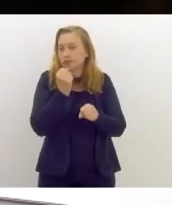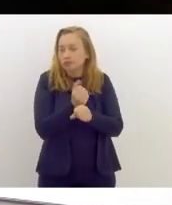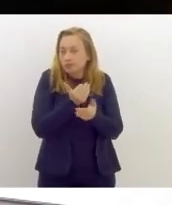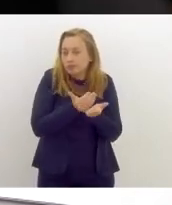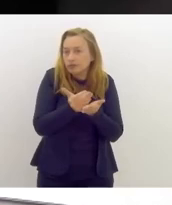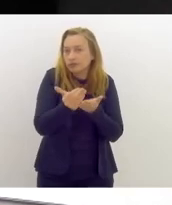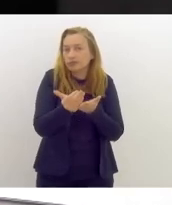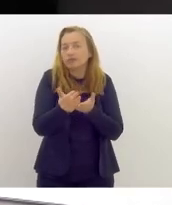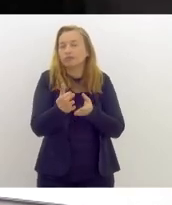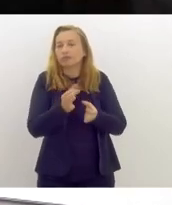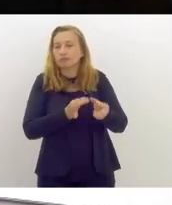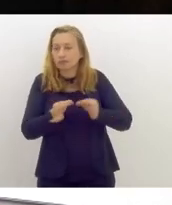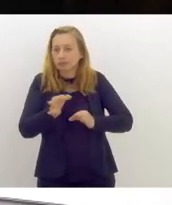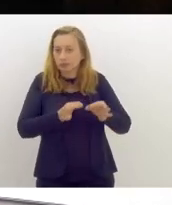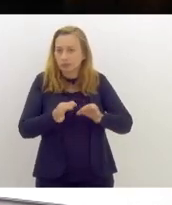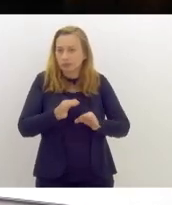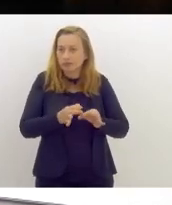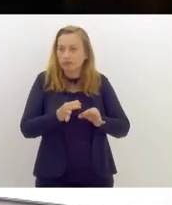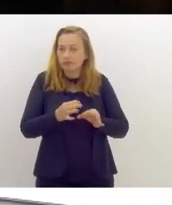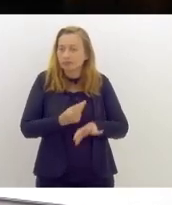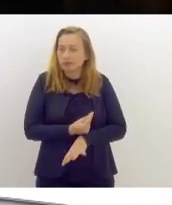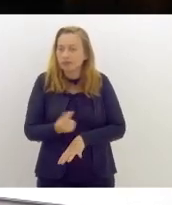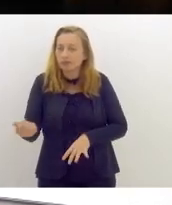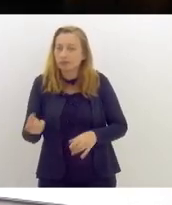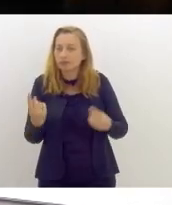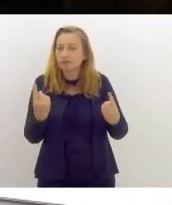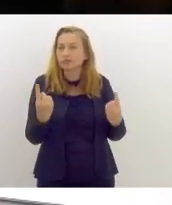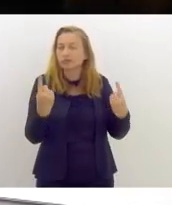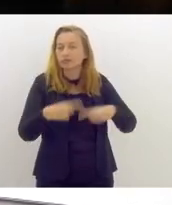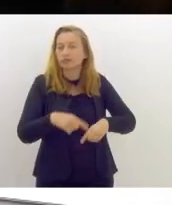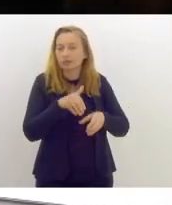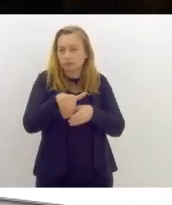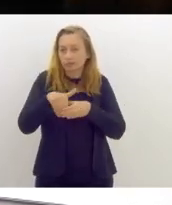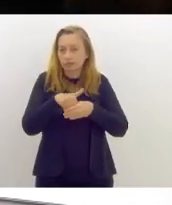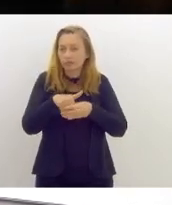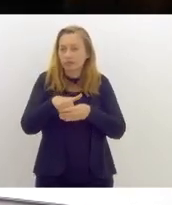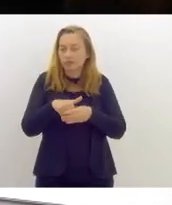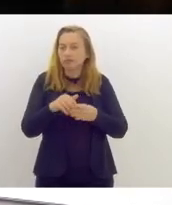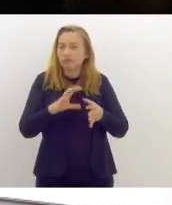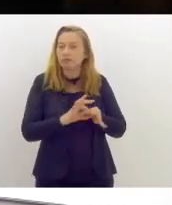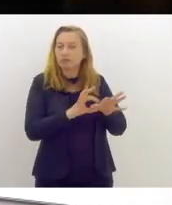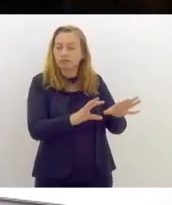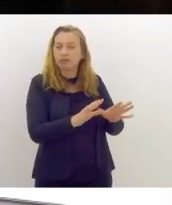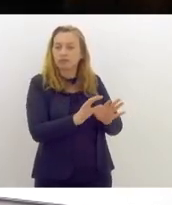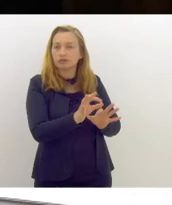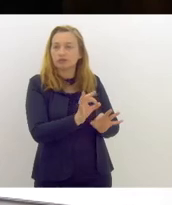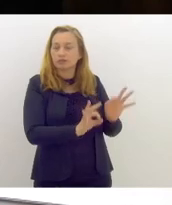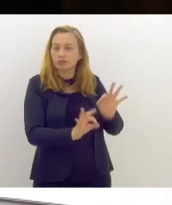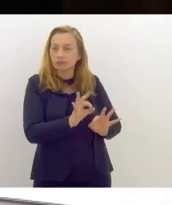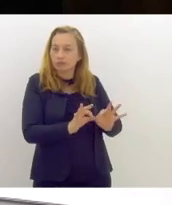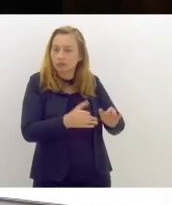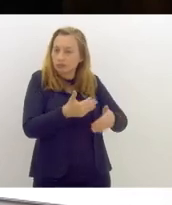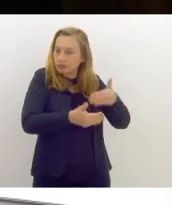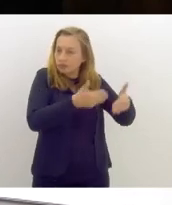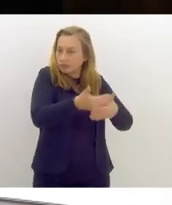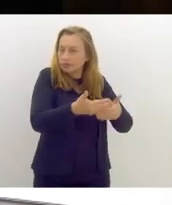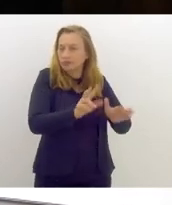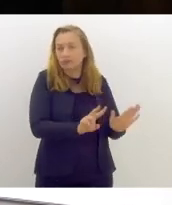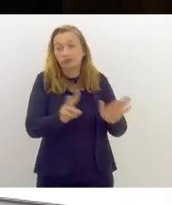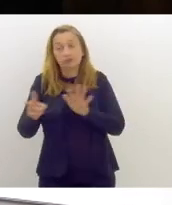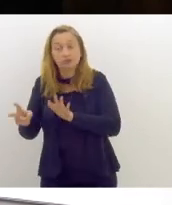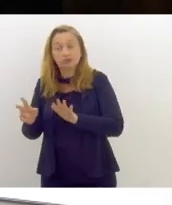projeto e quando sair para disputar a eleição Nós deixamos esse projeto muito avançado e na semana